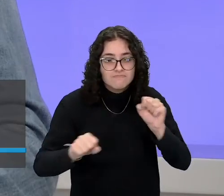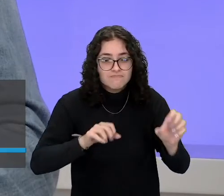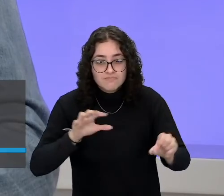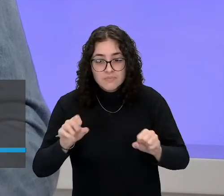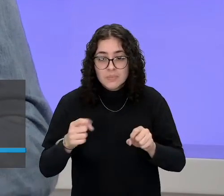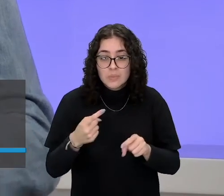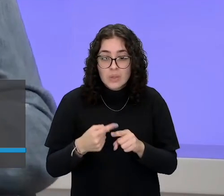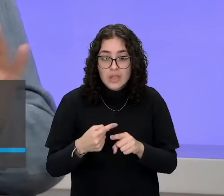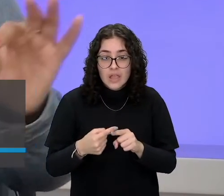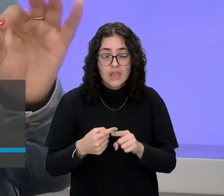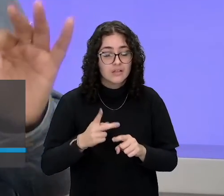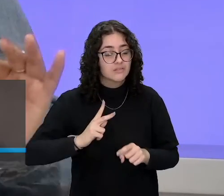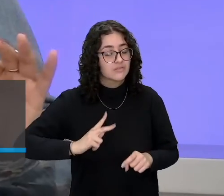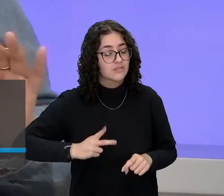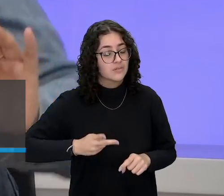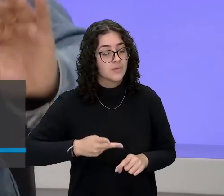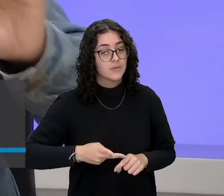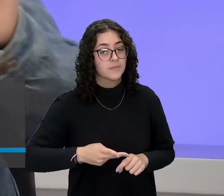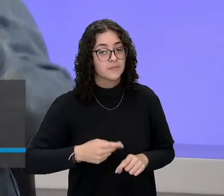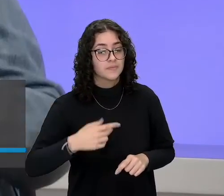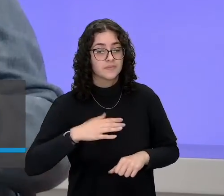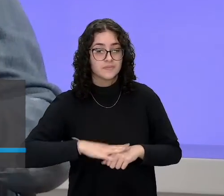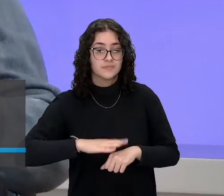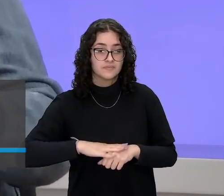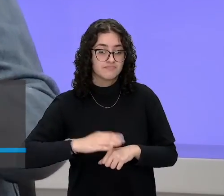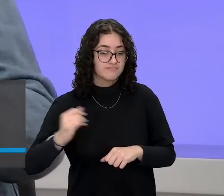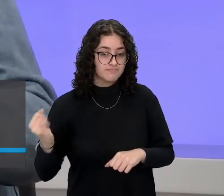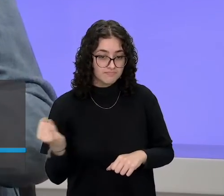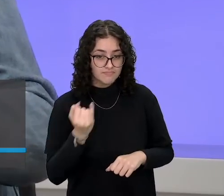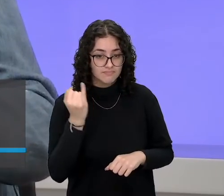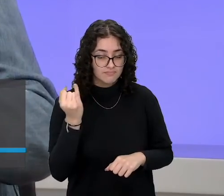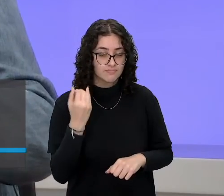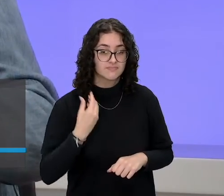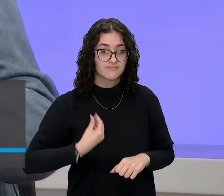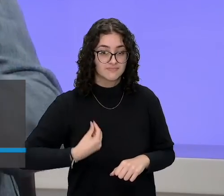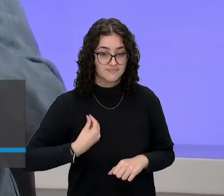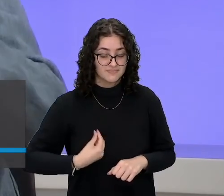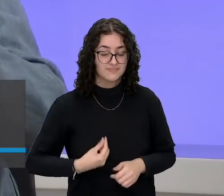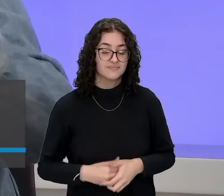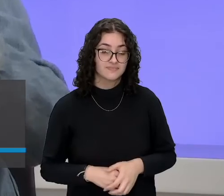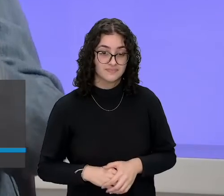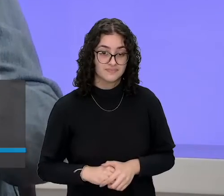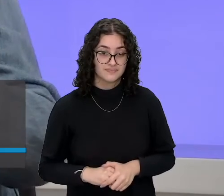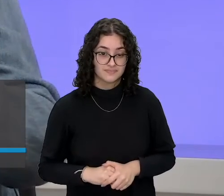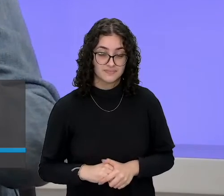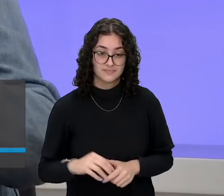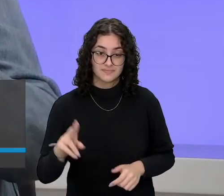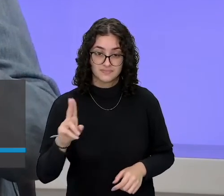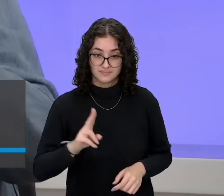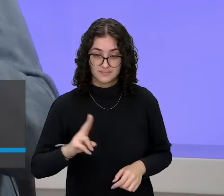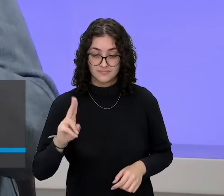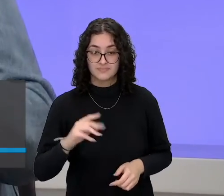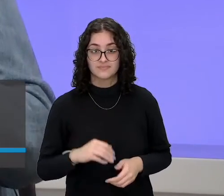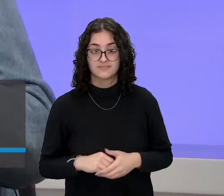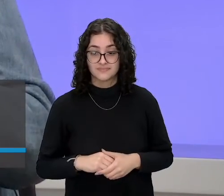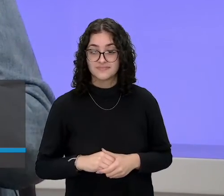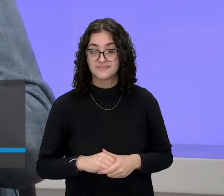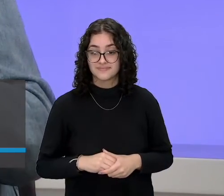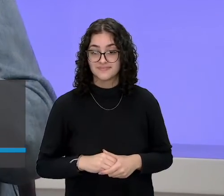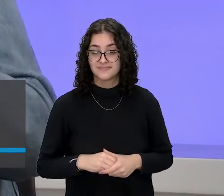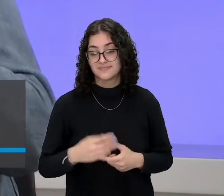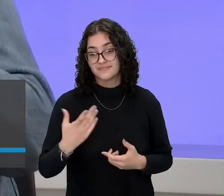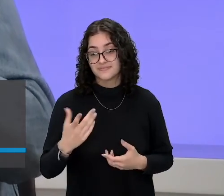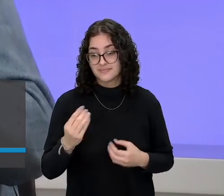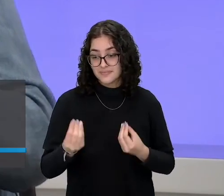acho que a gente sempre vai trazer alguma coisa muito importante para a nossa vida aí, que a gente vai usar. Então,